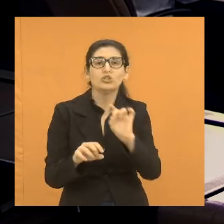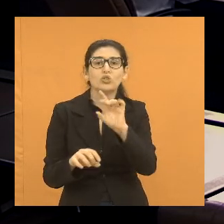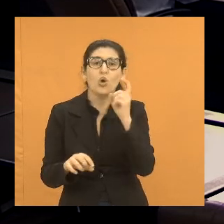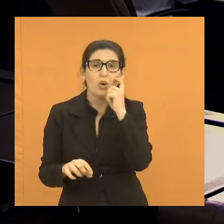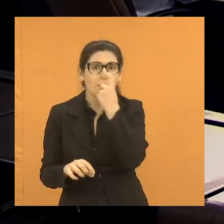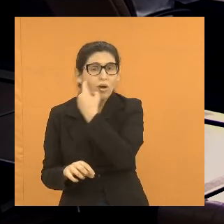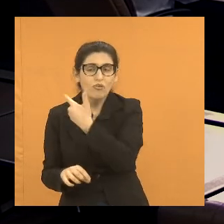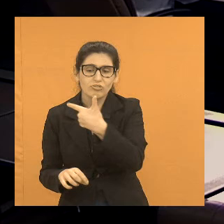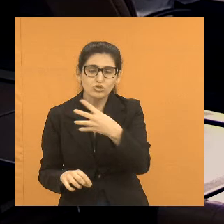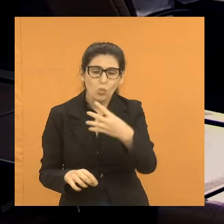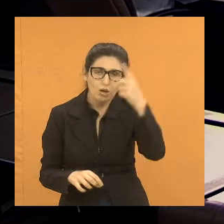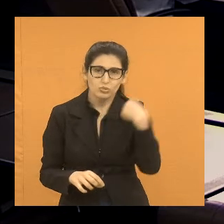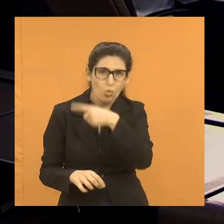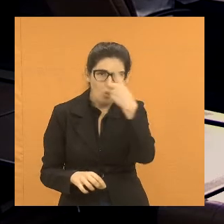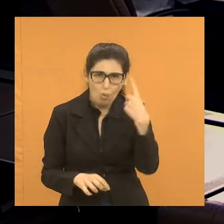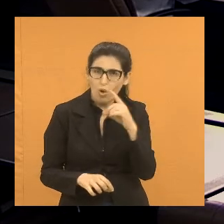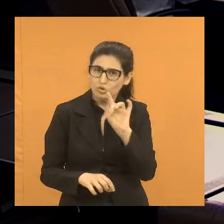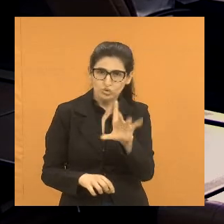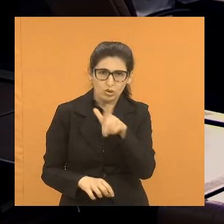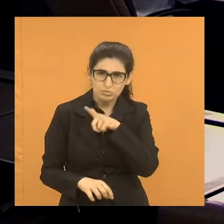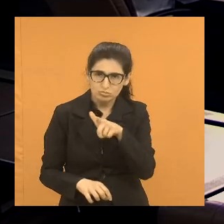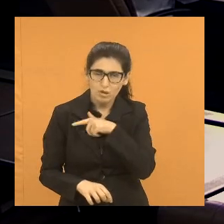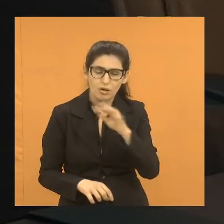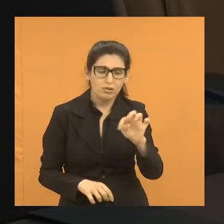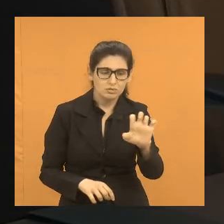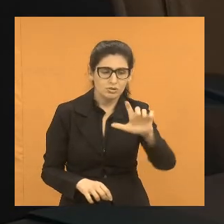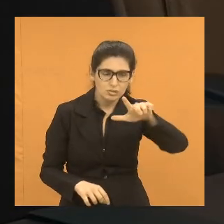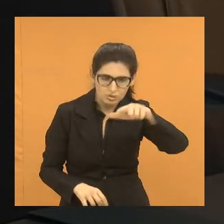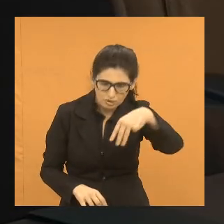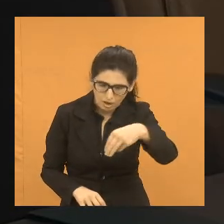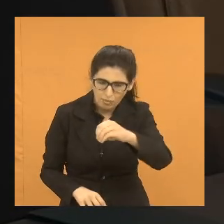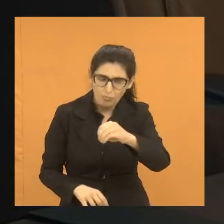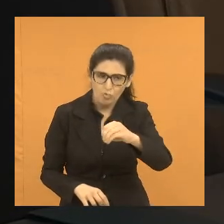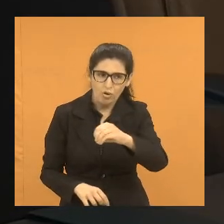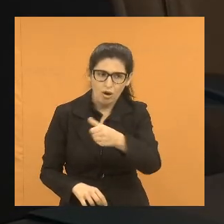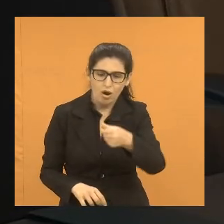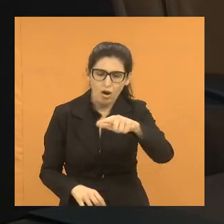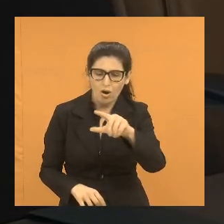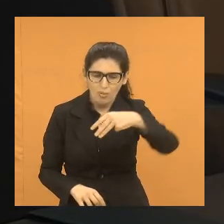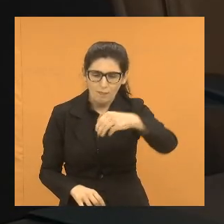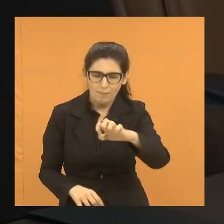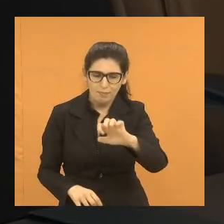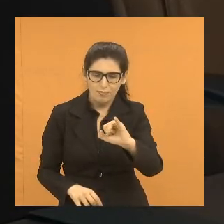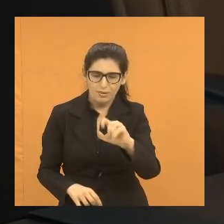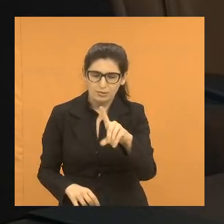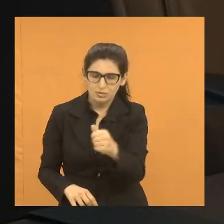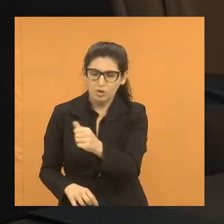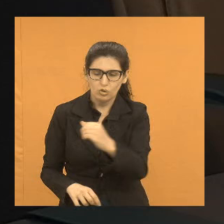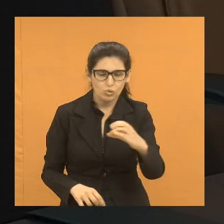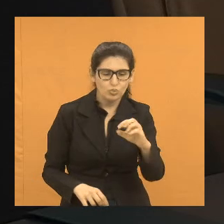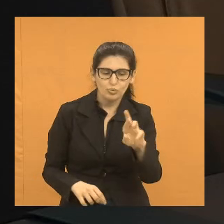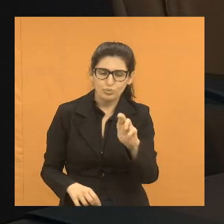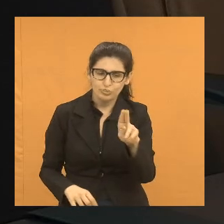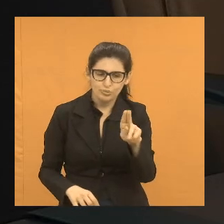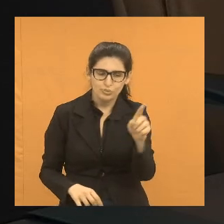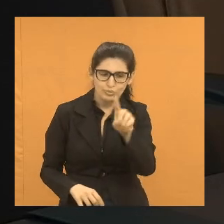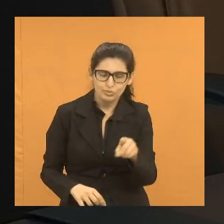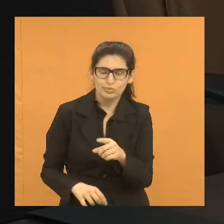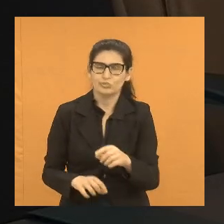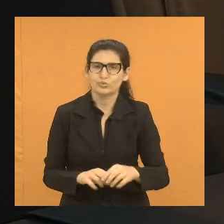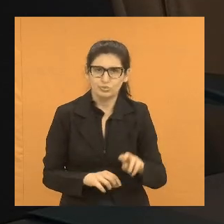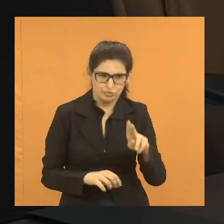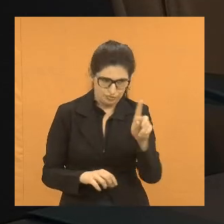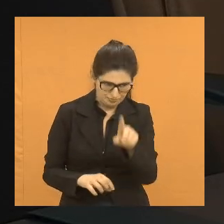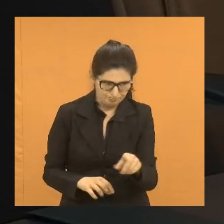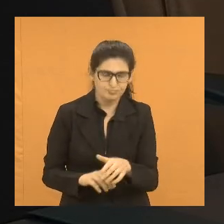Lua, 24 horas, e Dr. Telmo de Almeida Cruz. Todos que sentem problemas, vai para o Parque